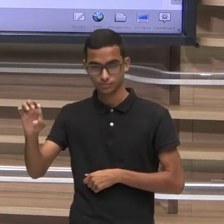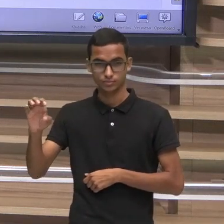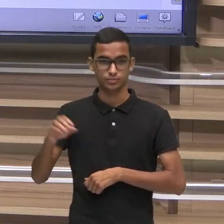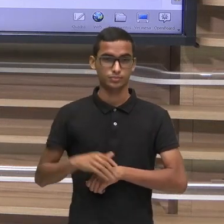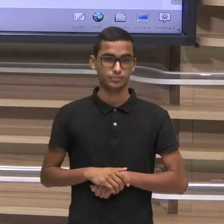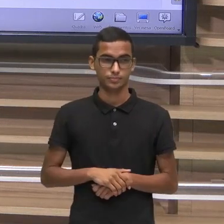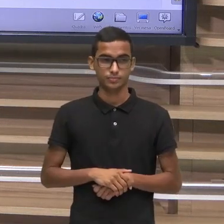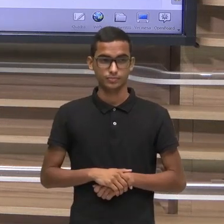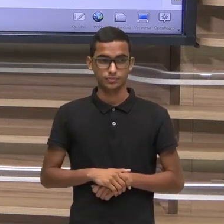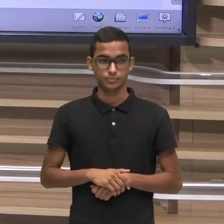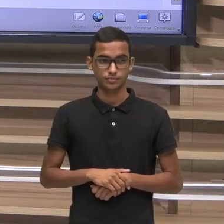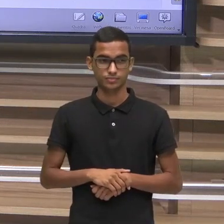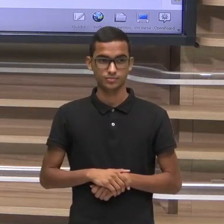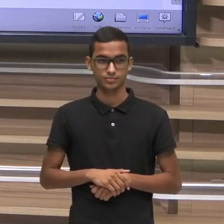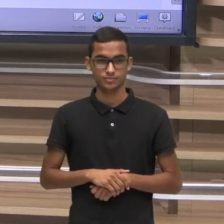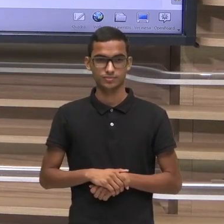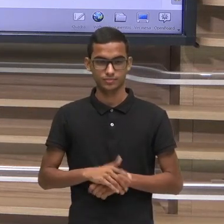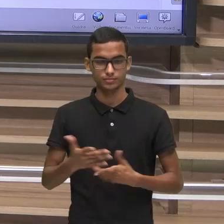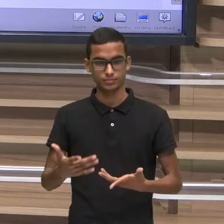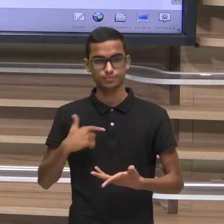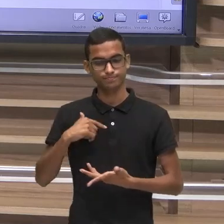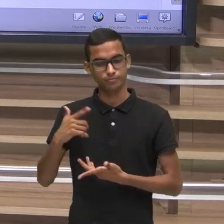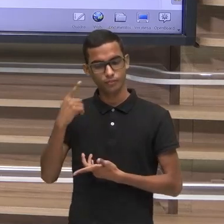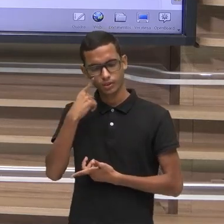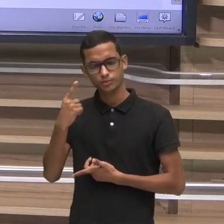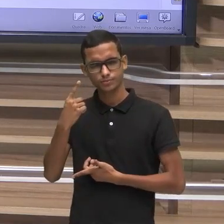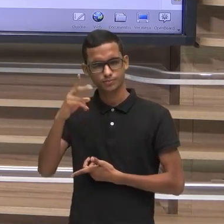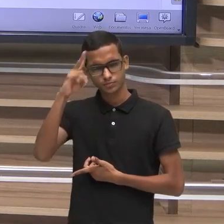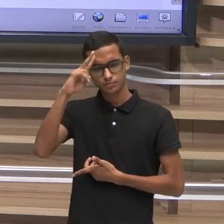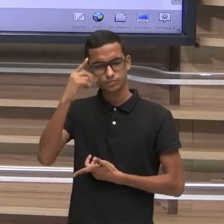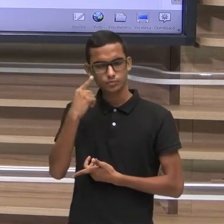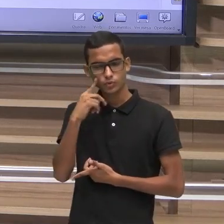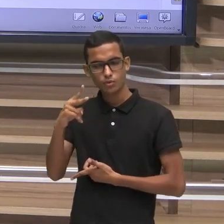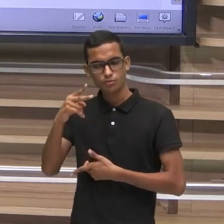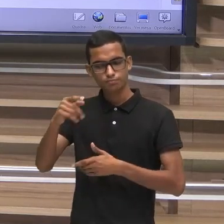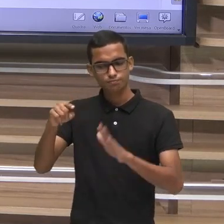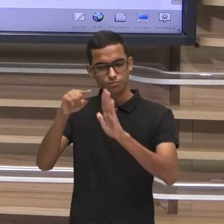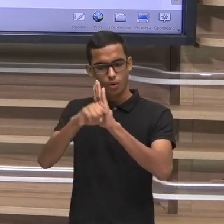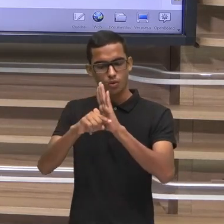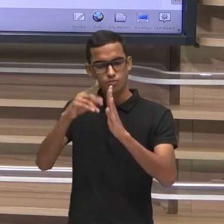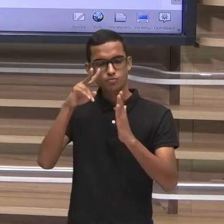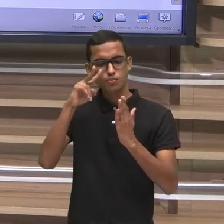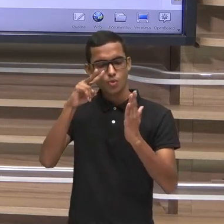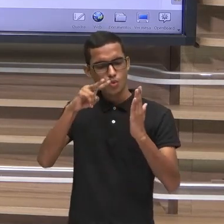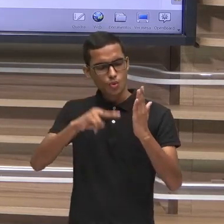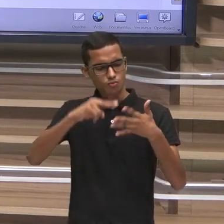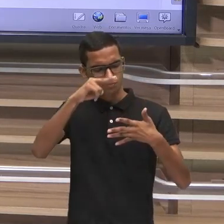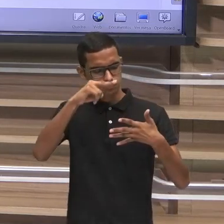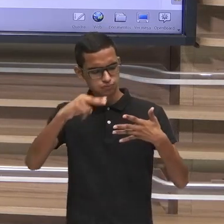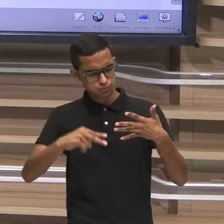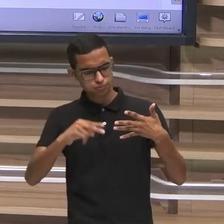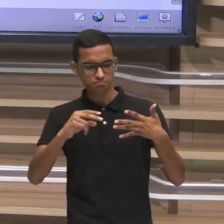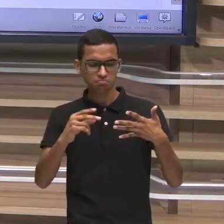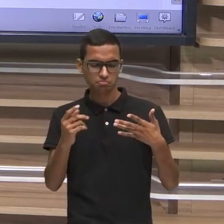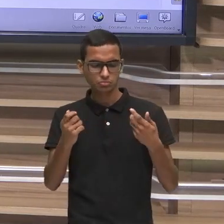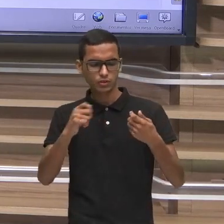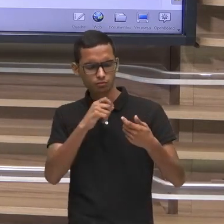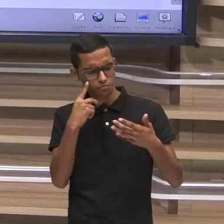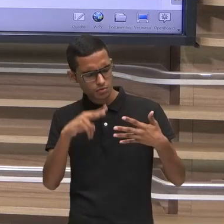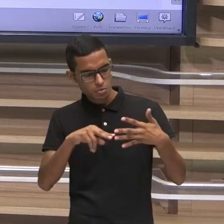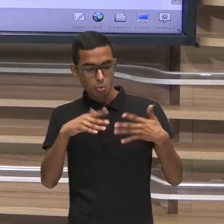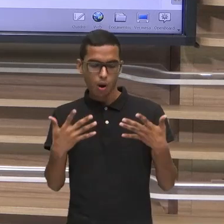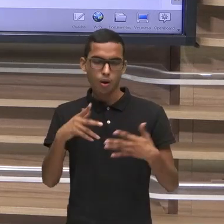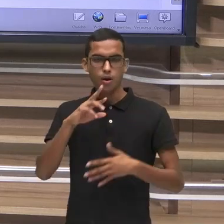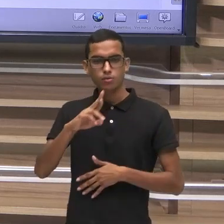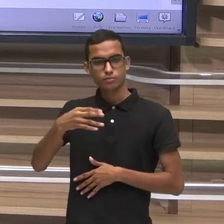a gente estudou. É importante que nas aulas você faça as suas anotações, ainda que a gente tenha o conteúdo para